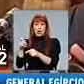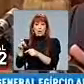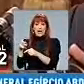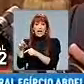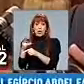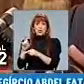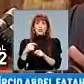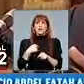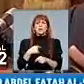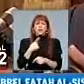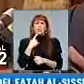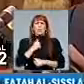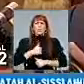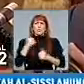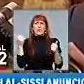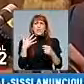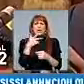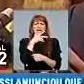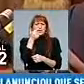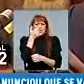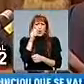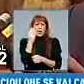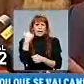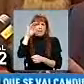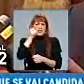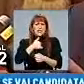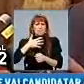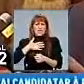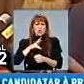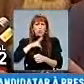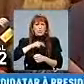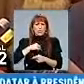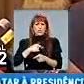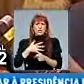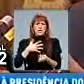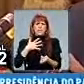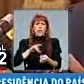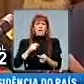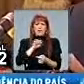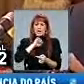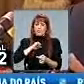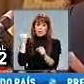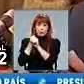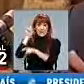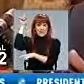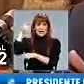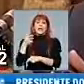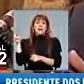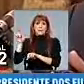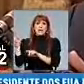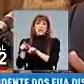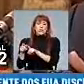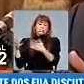e bem que mais de meia centena de empresas portuguesas operam na Polónia. Também é desejável que elas,